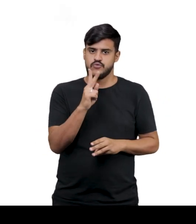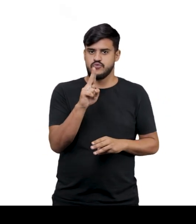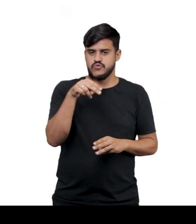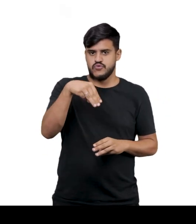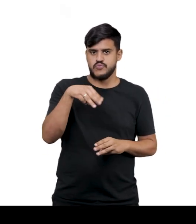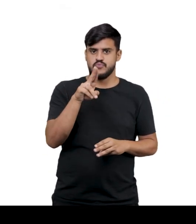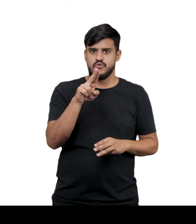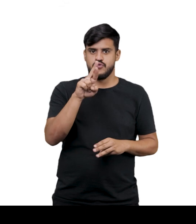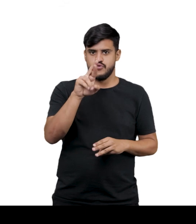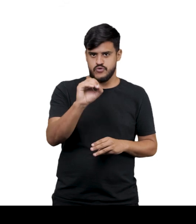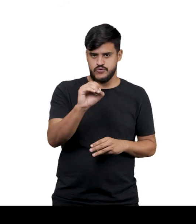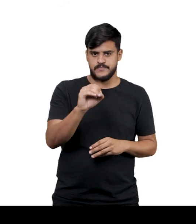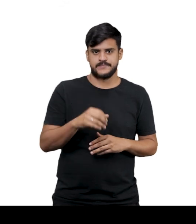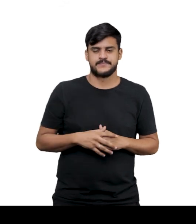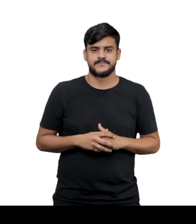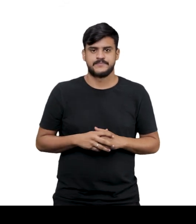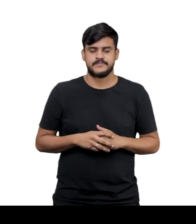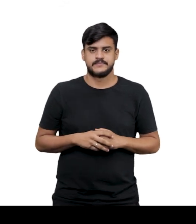indígena, Kumuro.